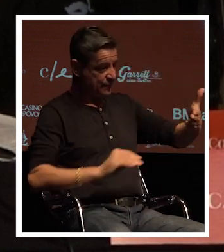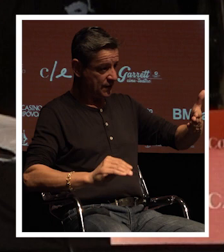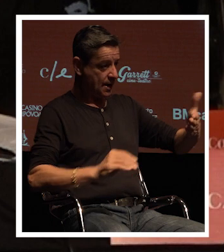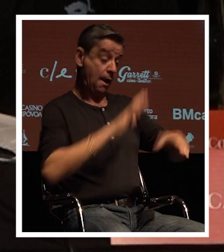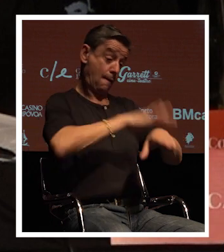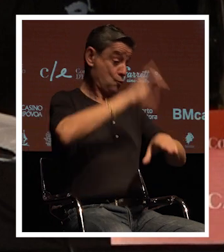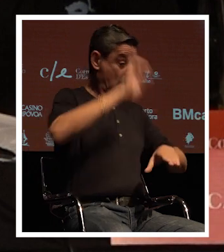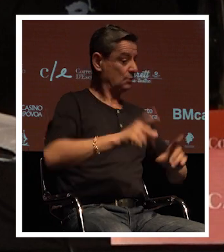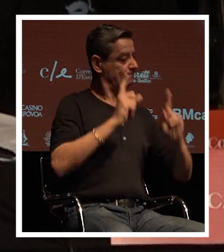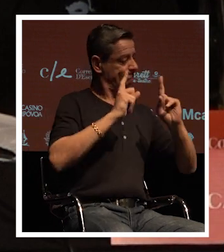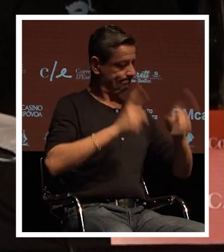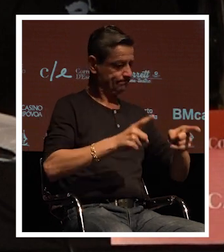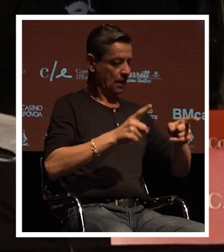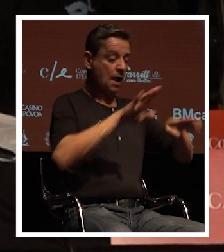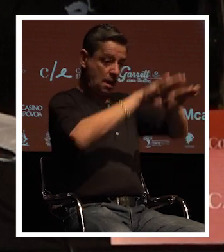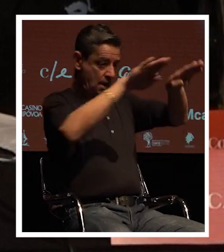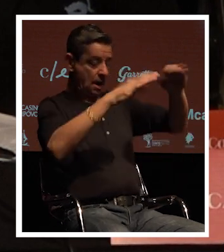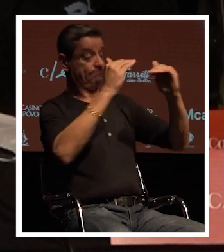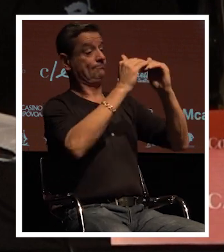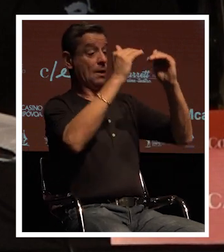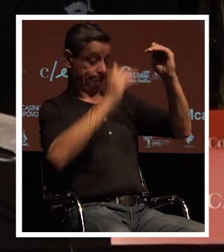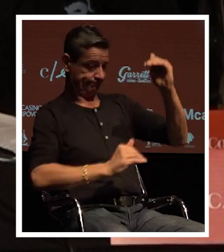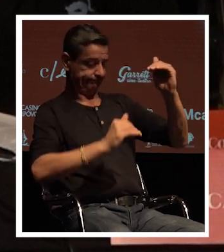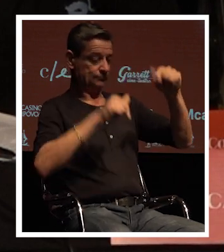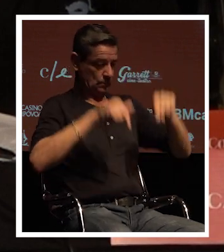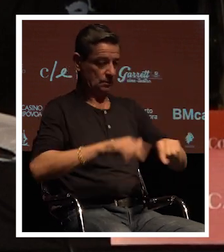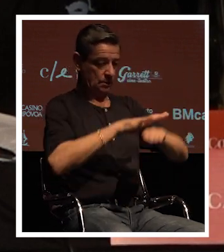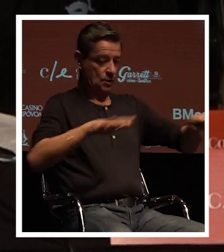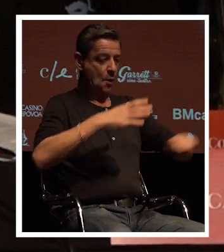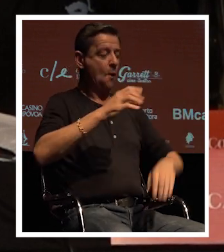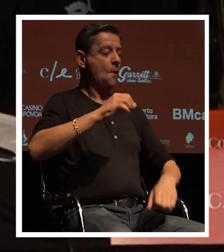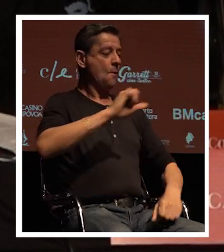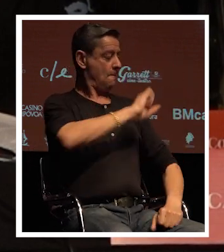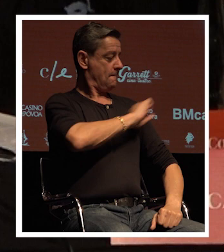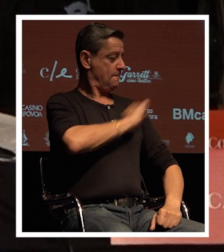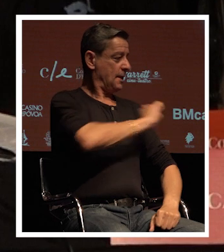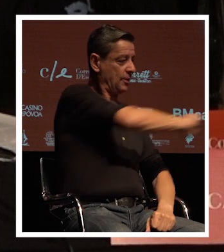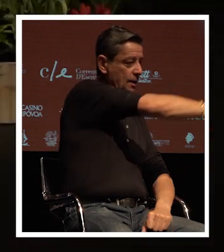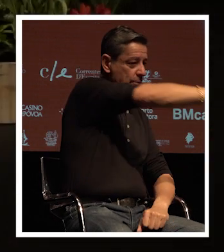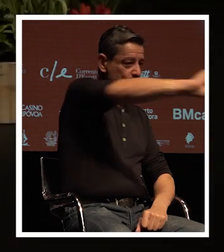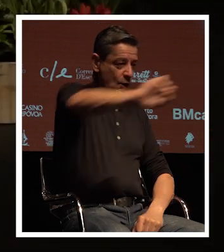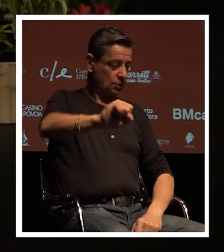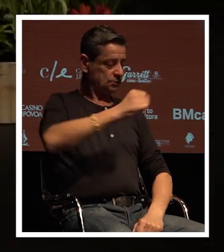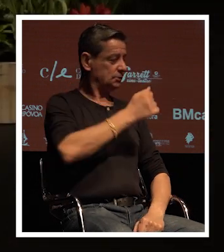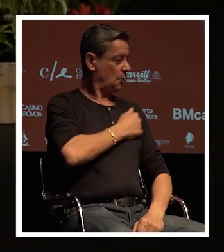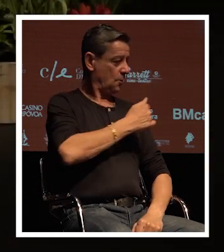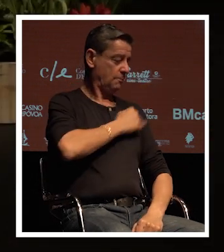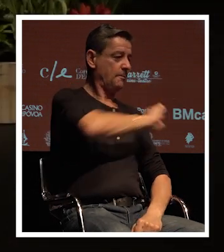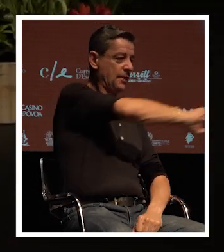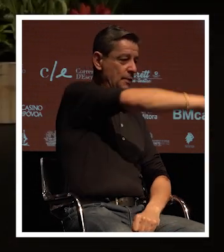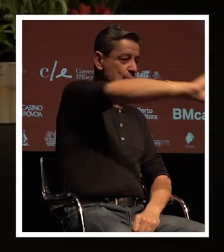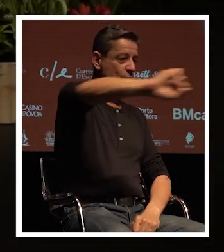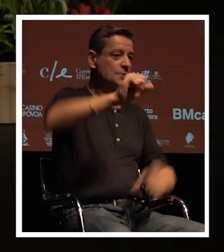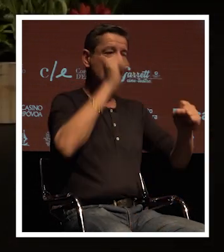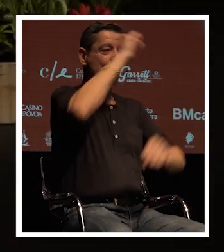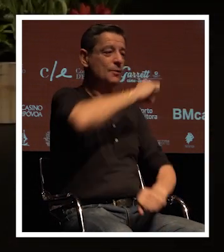e por outras que me sinto em desvantagem nesta mesa então o Pedro abrunhosa pode cantar talvez só